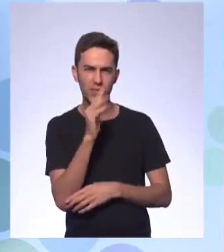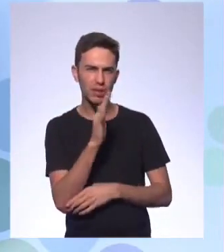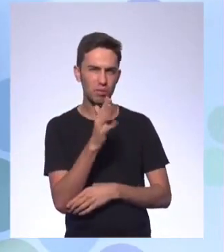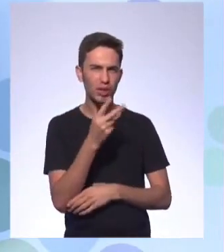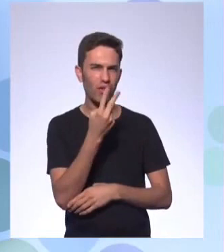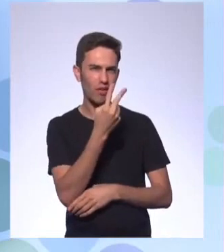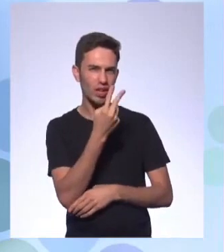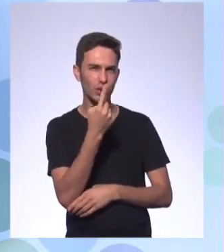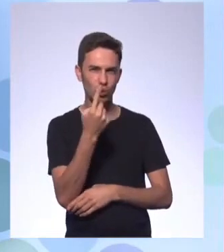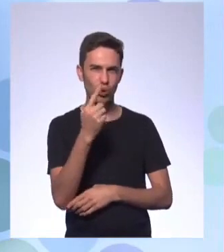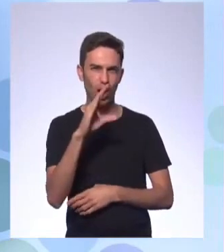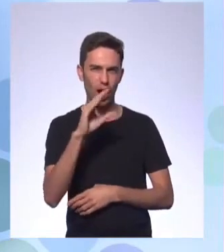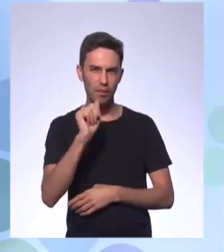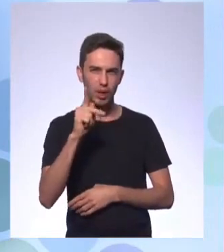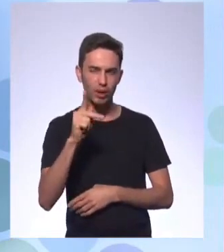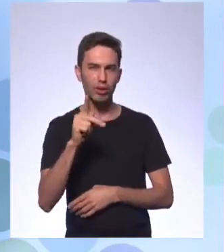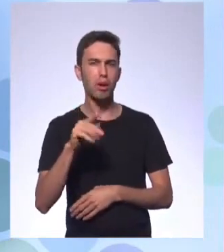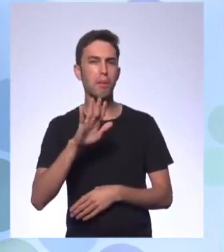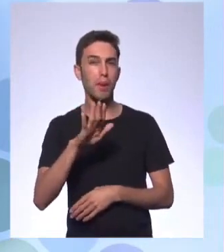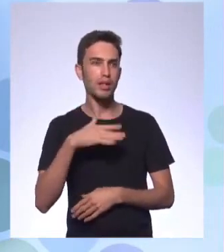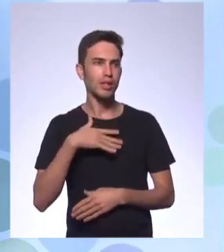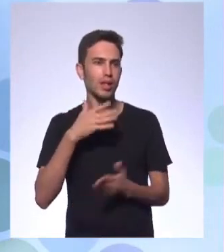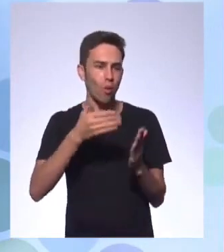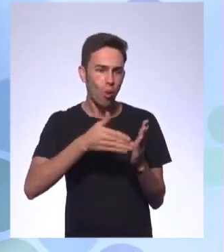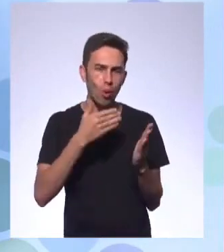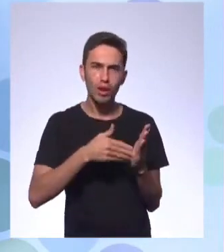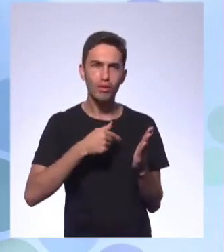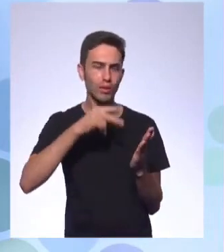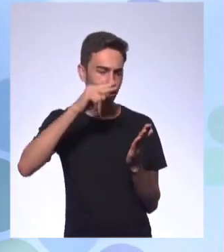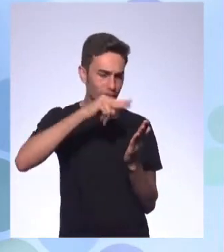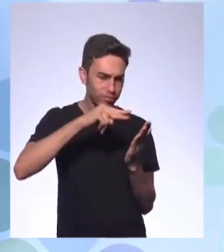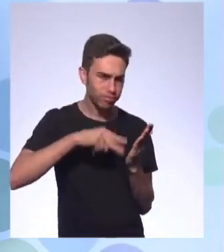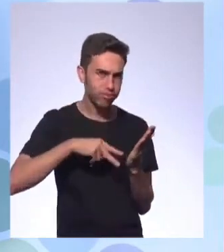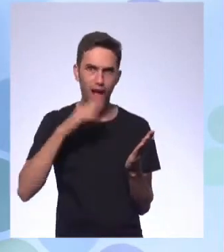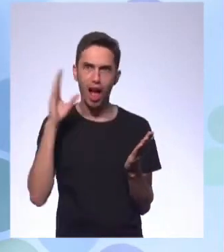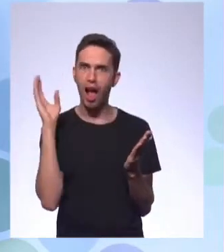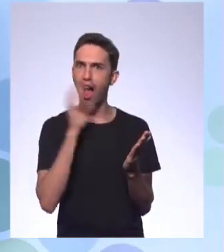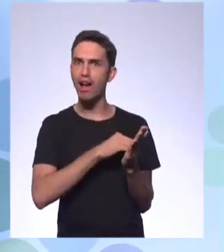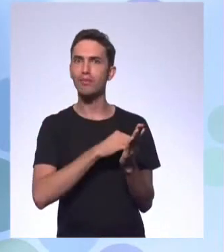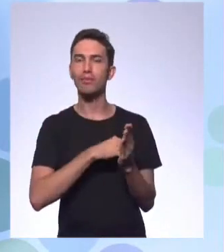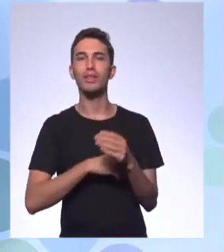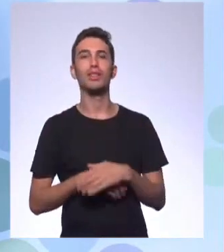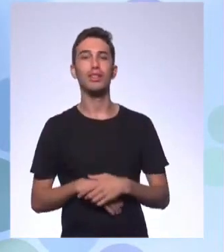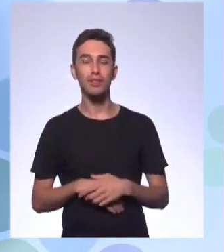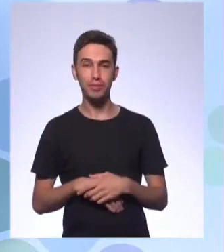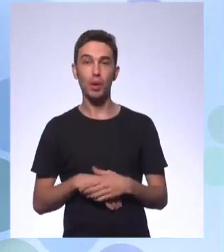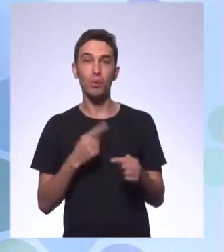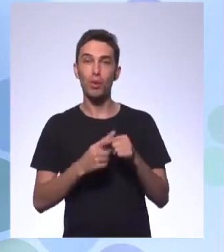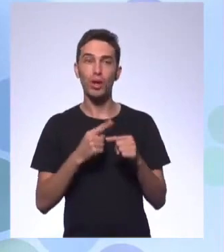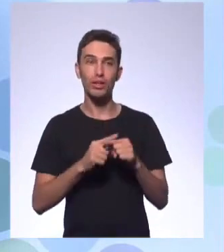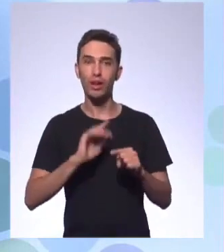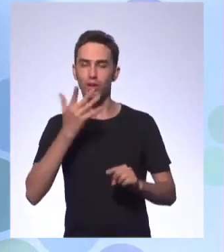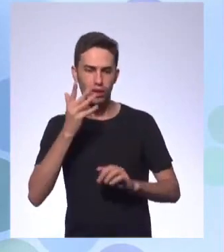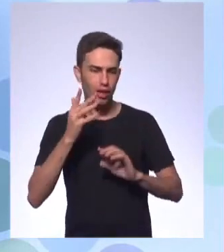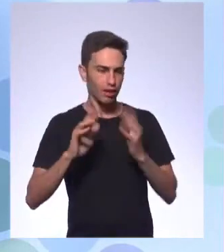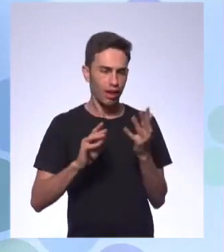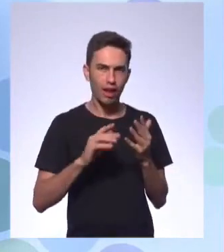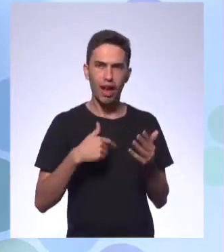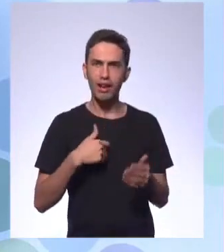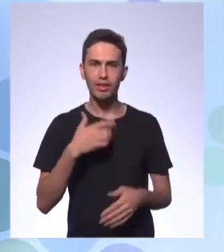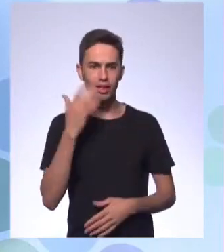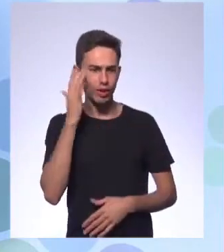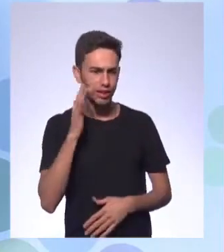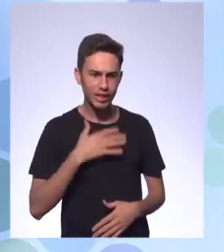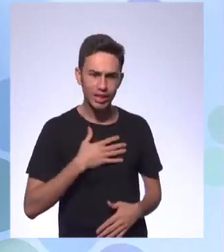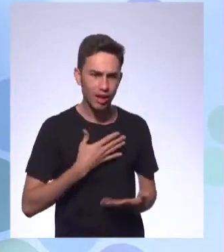21 capítulos, mas é um livro que você lê assim, ó, num piscar de olhos, porque as coisas vão acontecendo, você não acredita que isso vai acontecer,